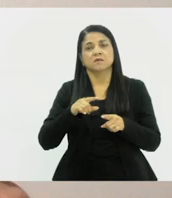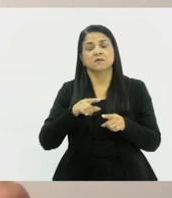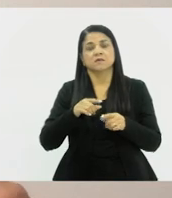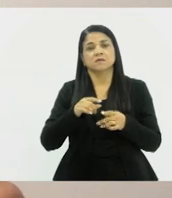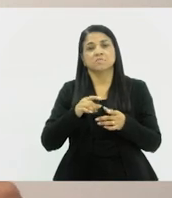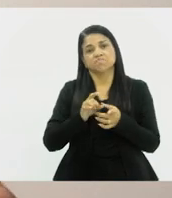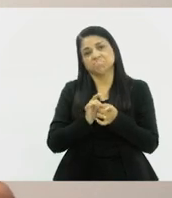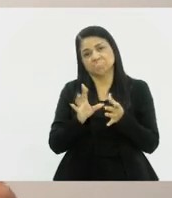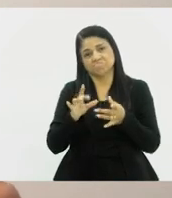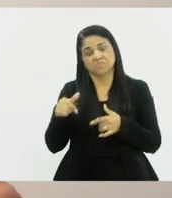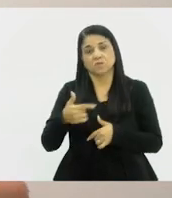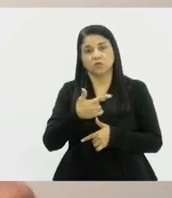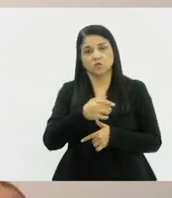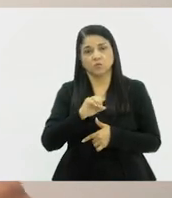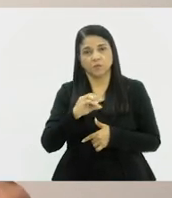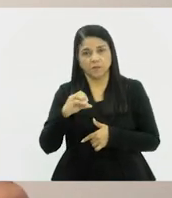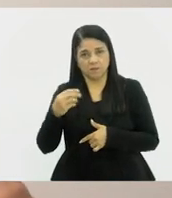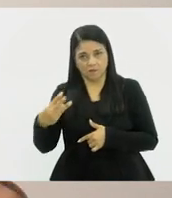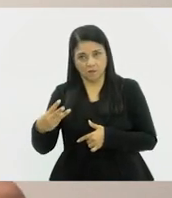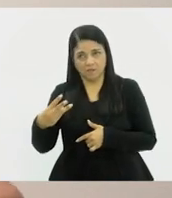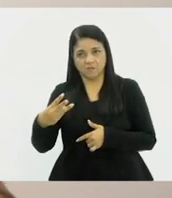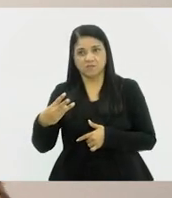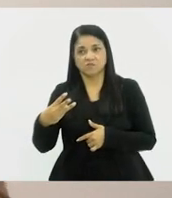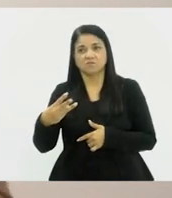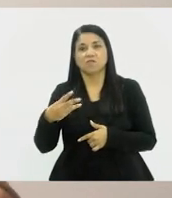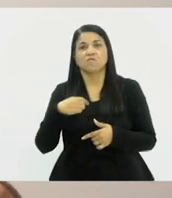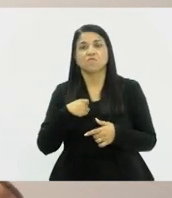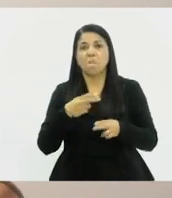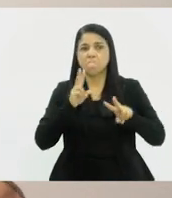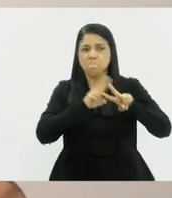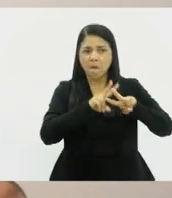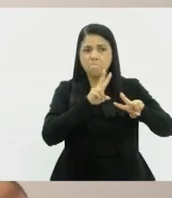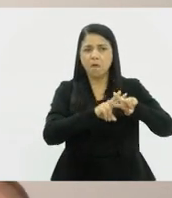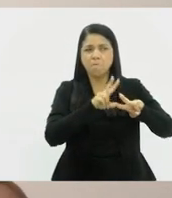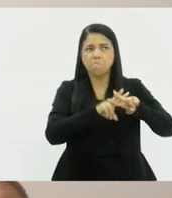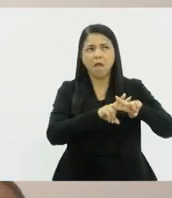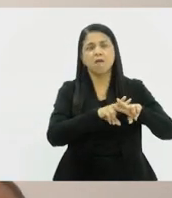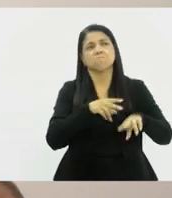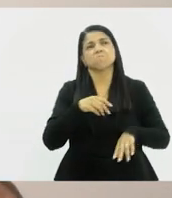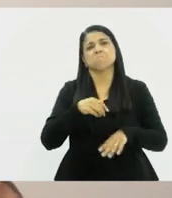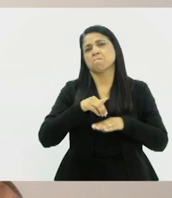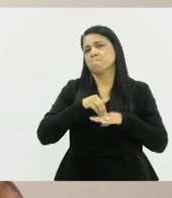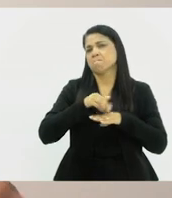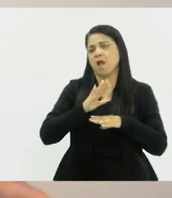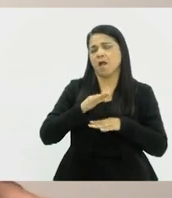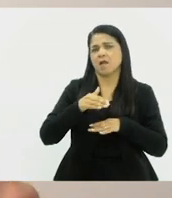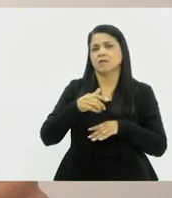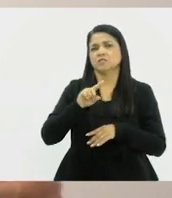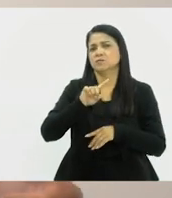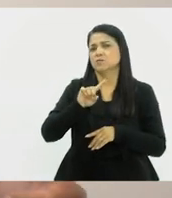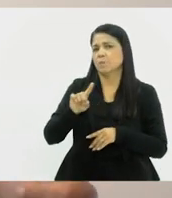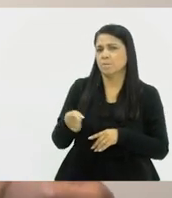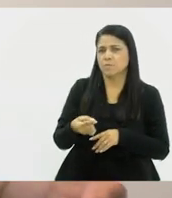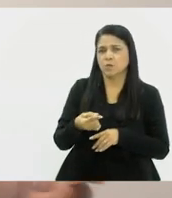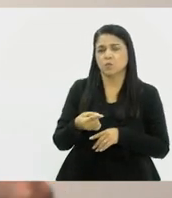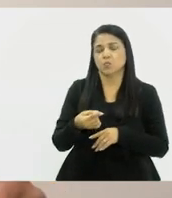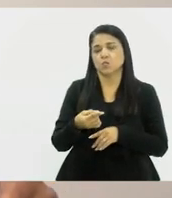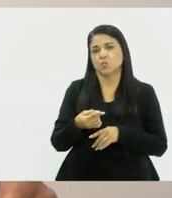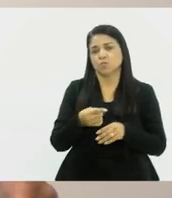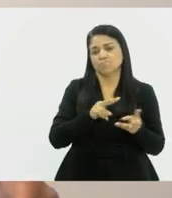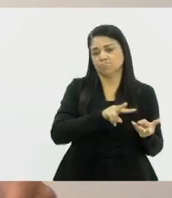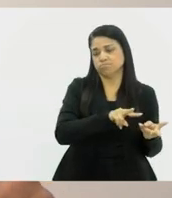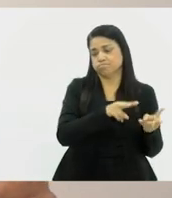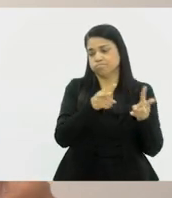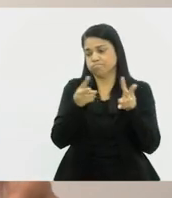travessia foram foi a maior travessia de presos na época do Brasil em 99 né foram 1 presos saíram da Frei Caneca para